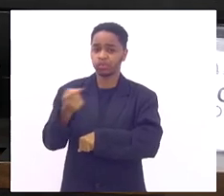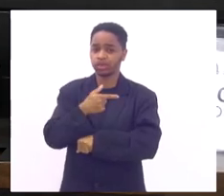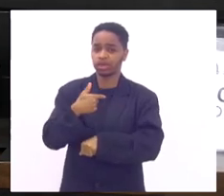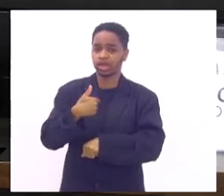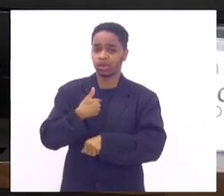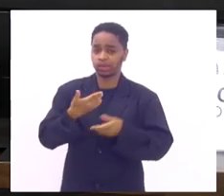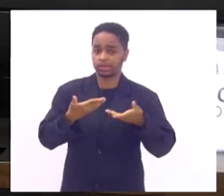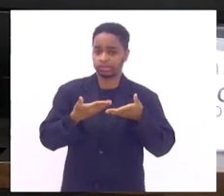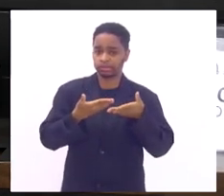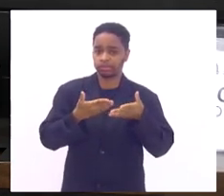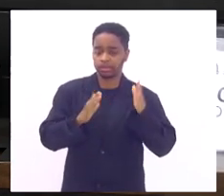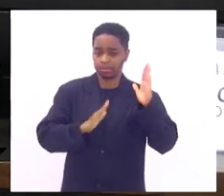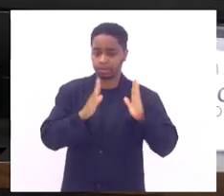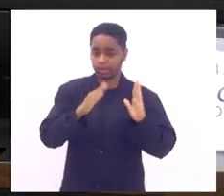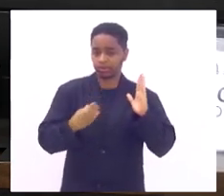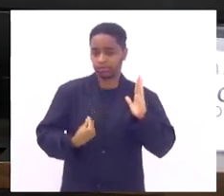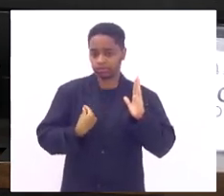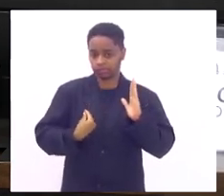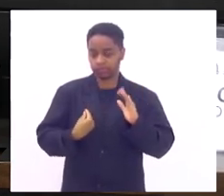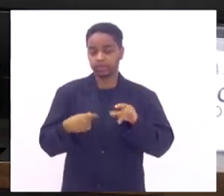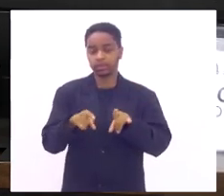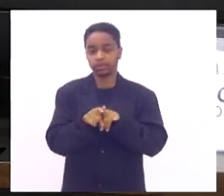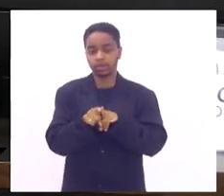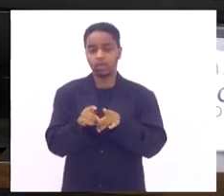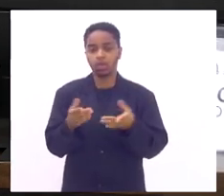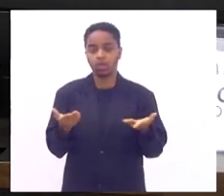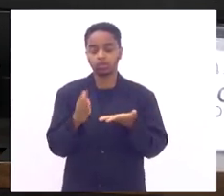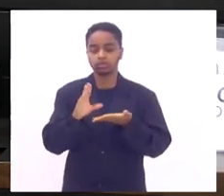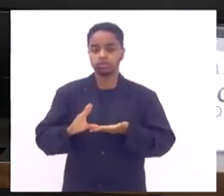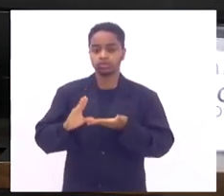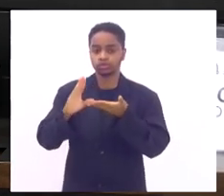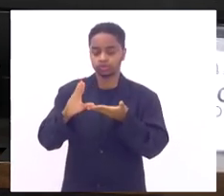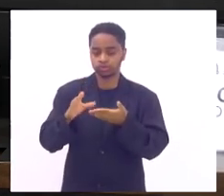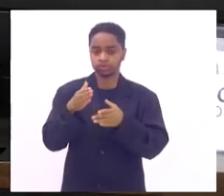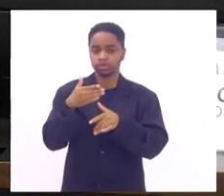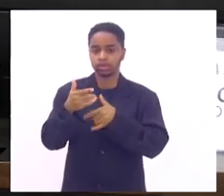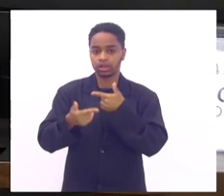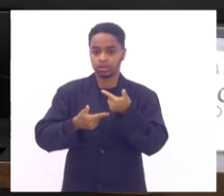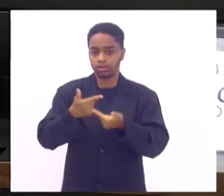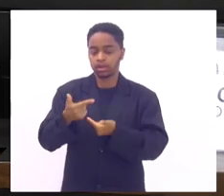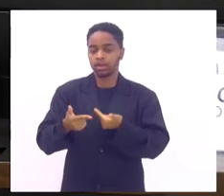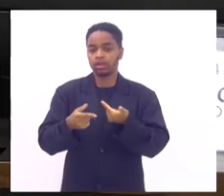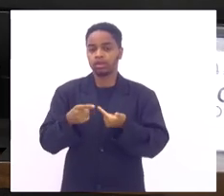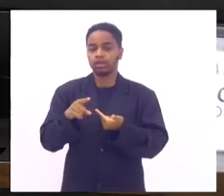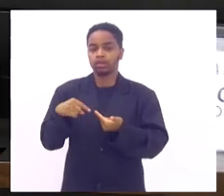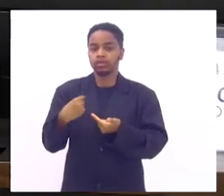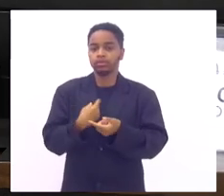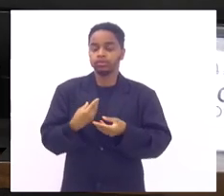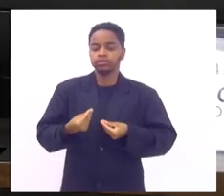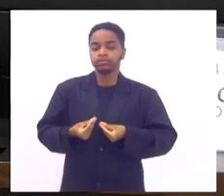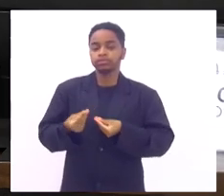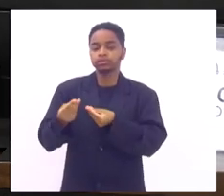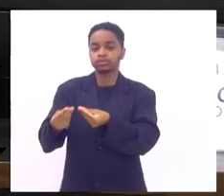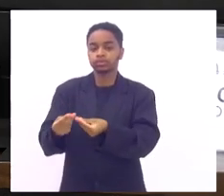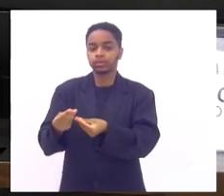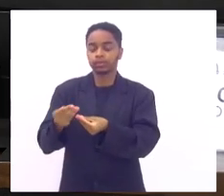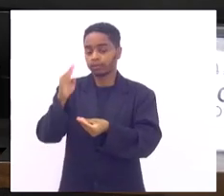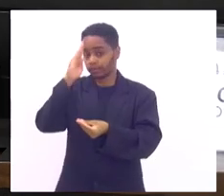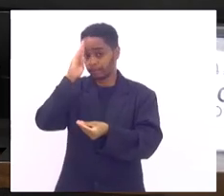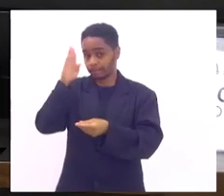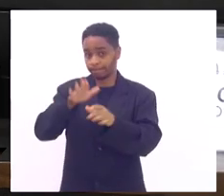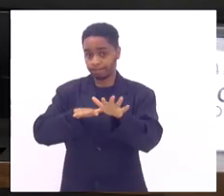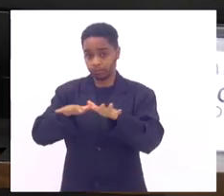é conselheiro nosso da casa também. Pelas mãos do Sérgio, a gente entregou o que eu reputo como o maior movimento de